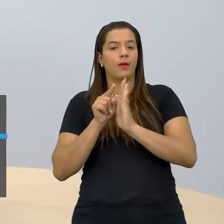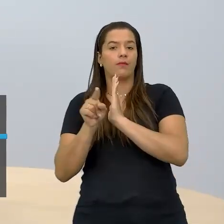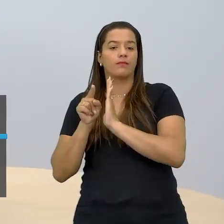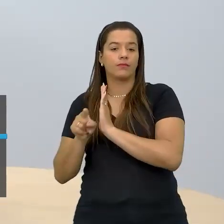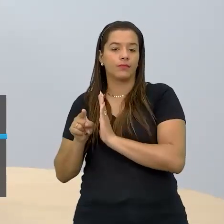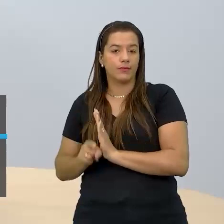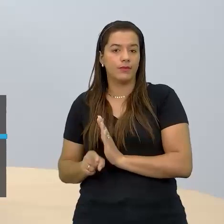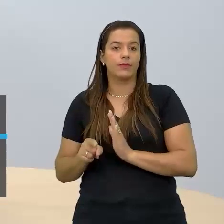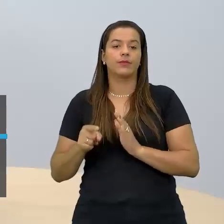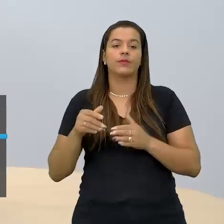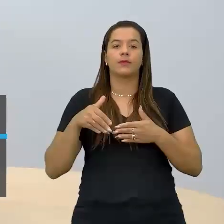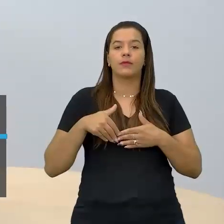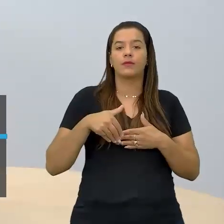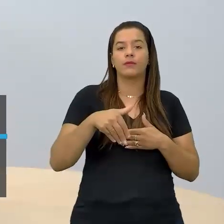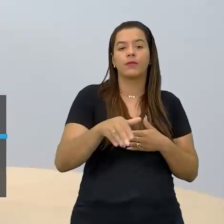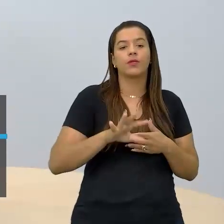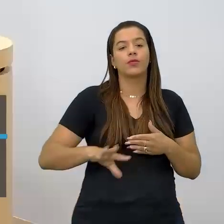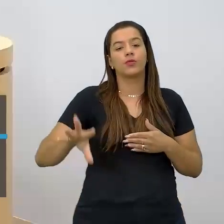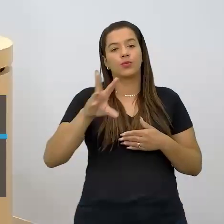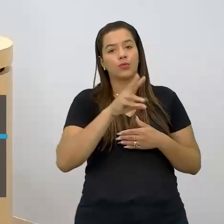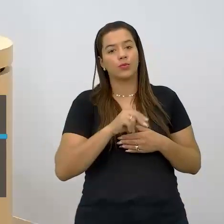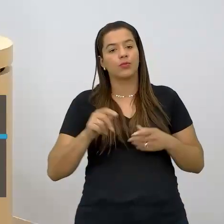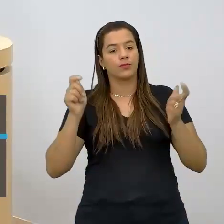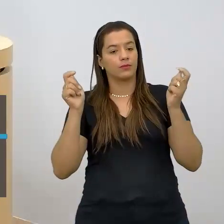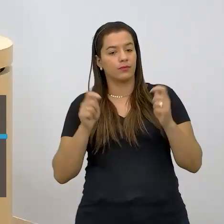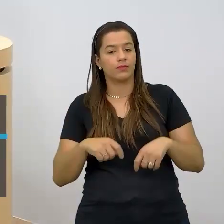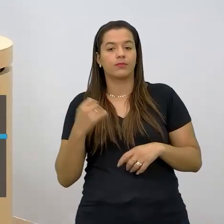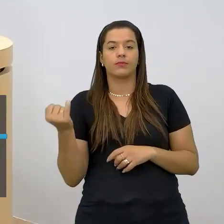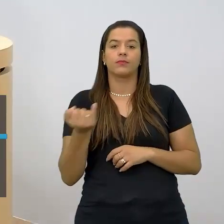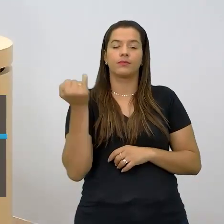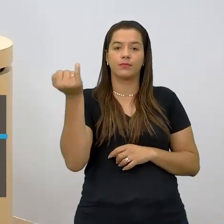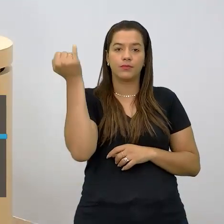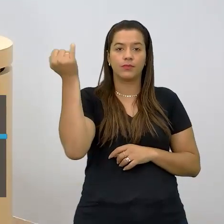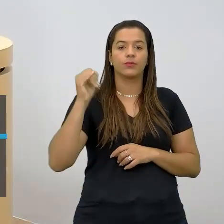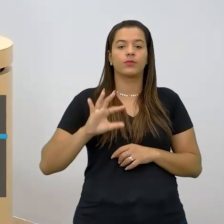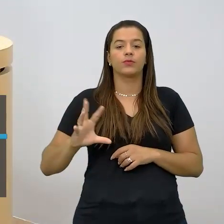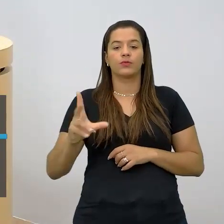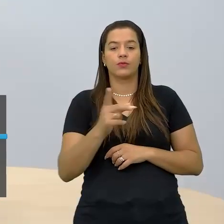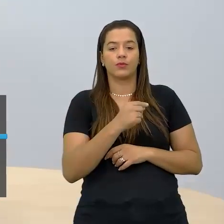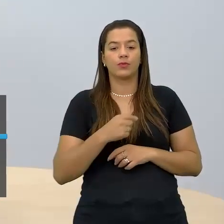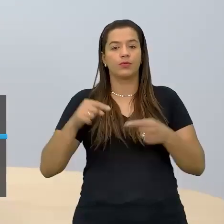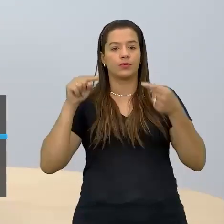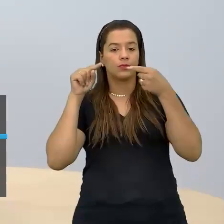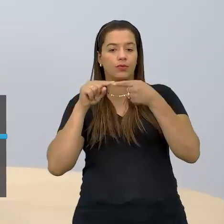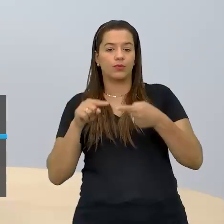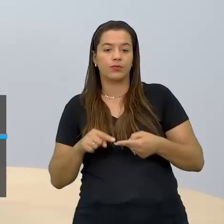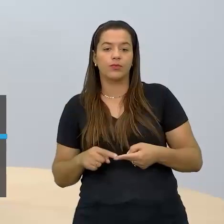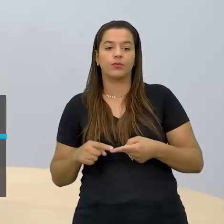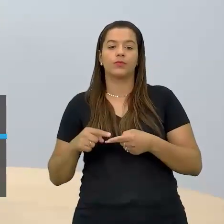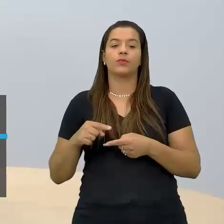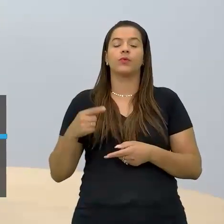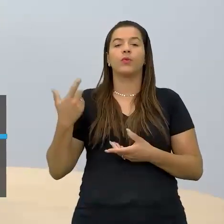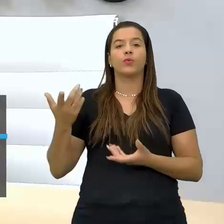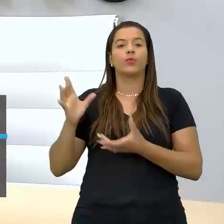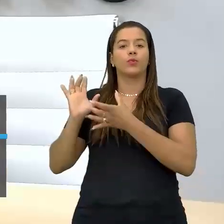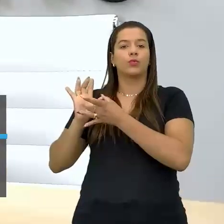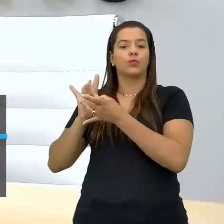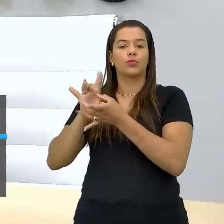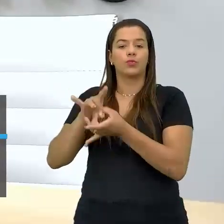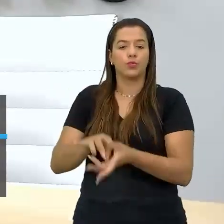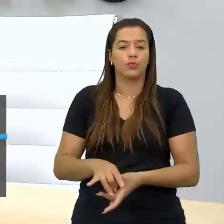que vai ser uma pergunta disparadora, que deve ser bem interessante e relevante, de acordo com o contexto da